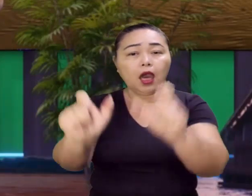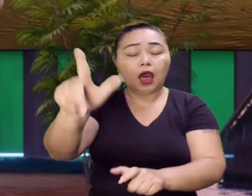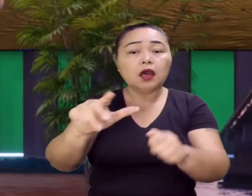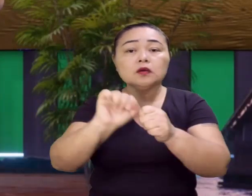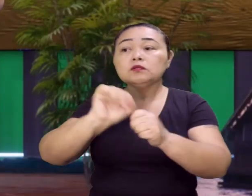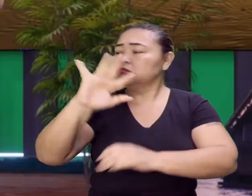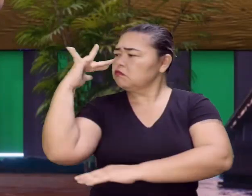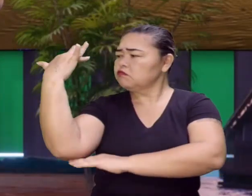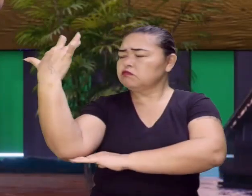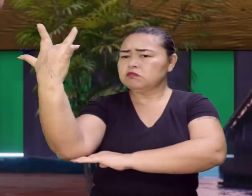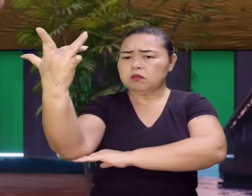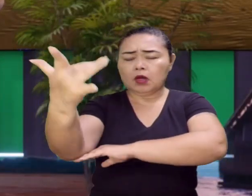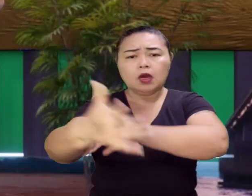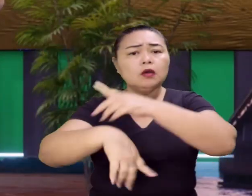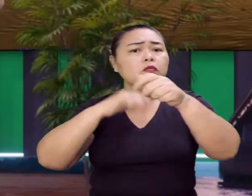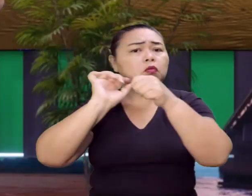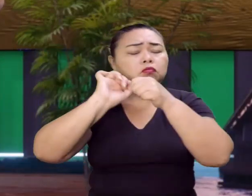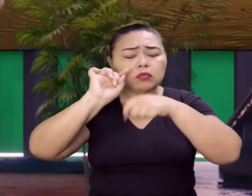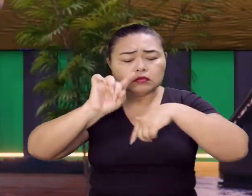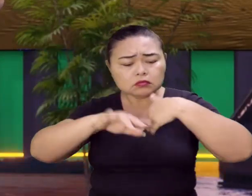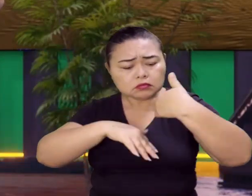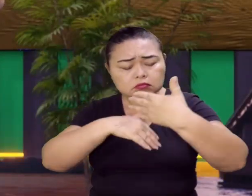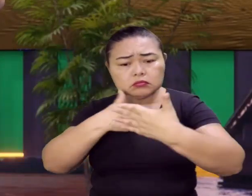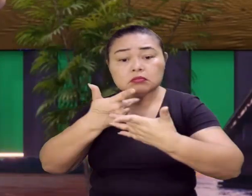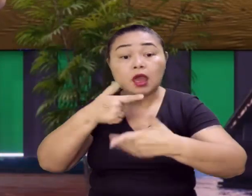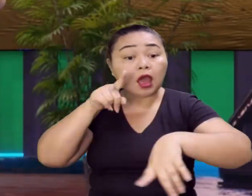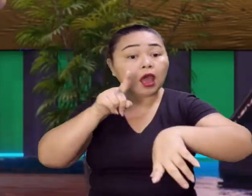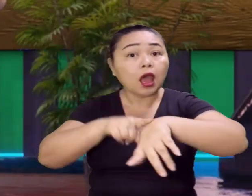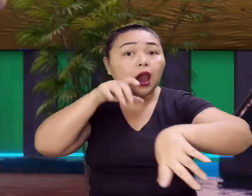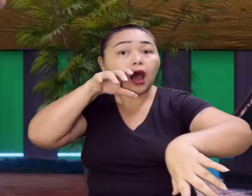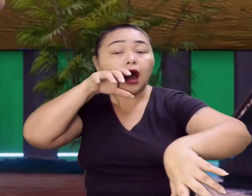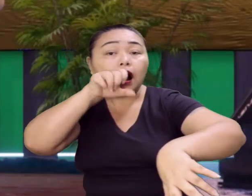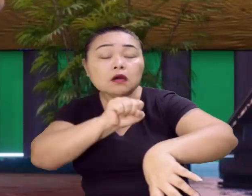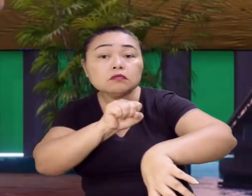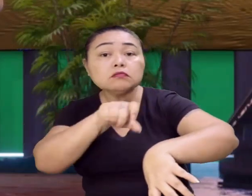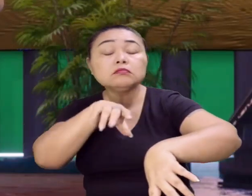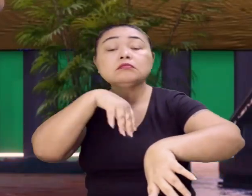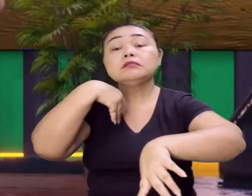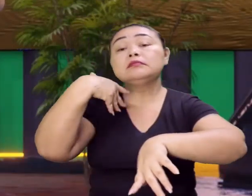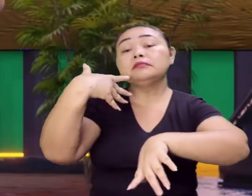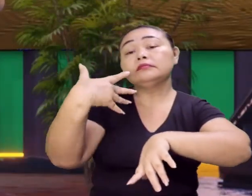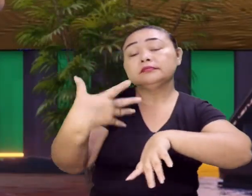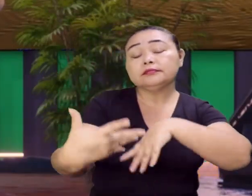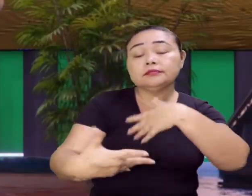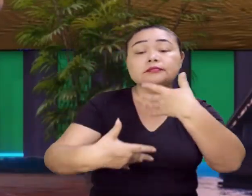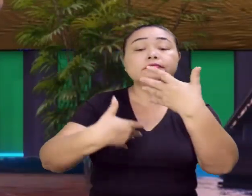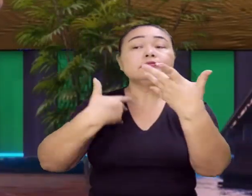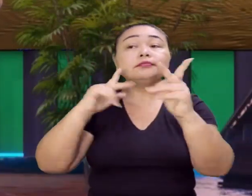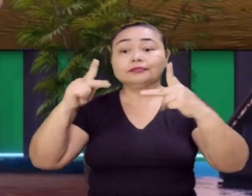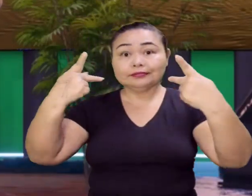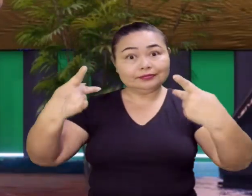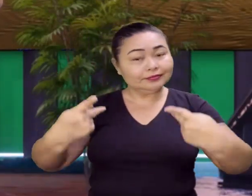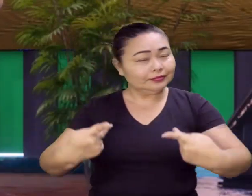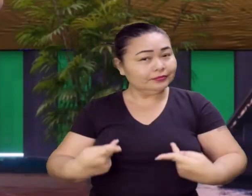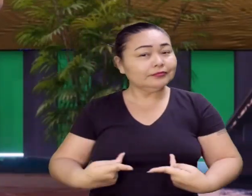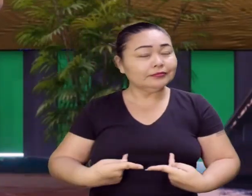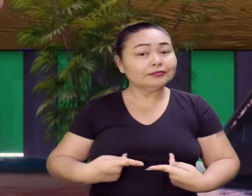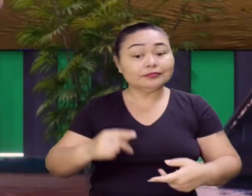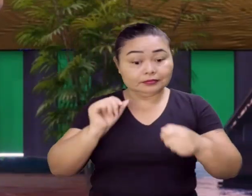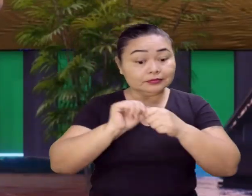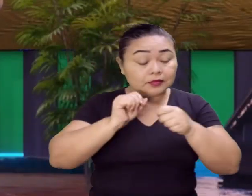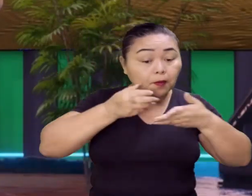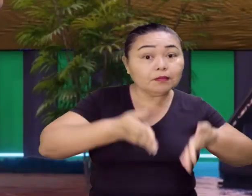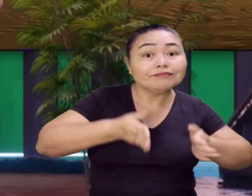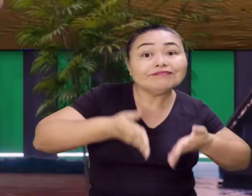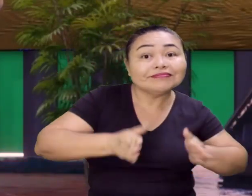natureza ela não se regenera à mesma velocidade que a humanidade se reproduz,